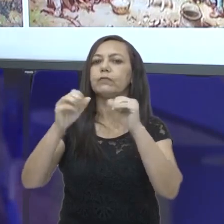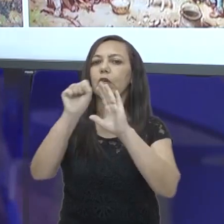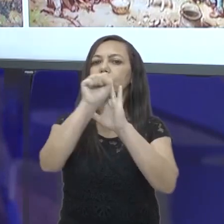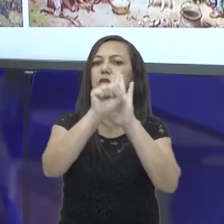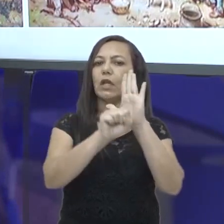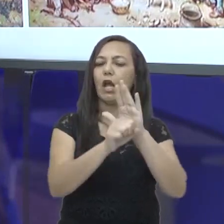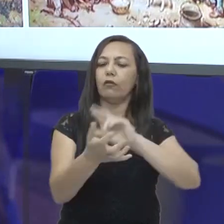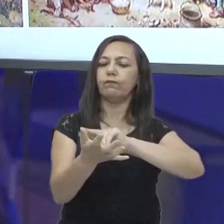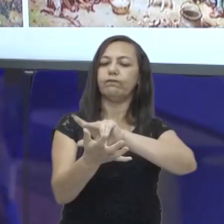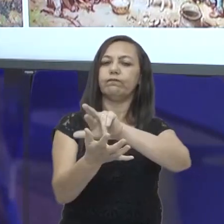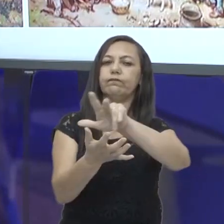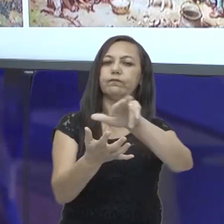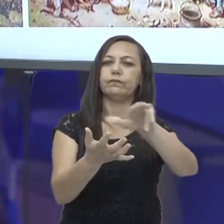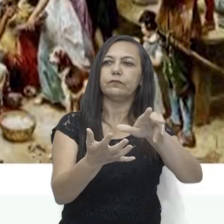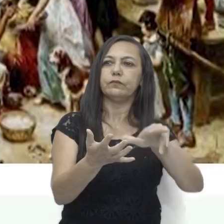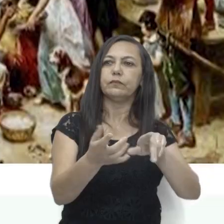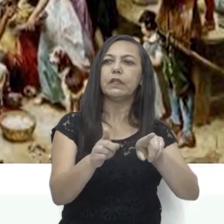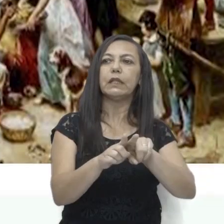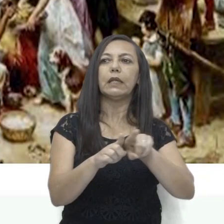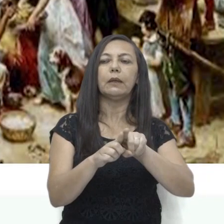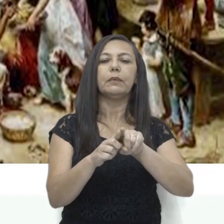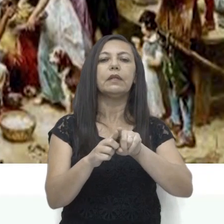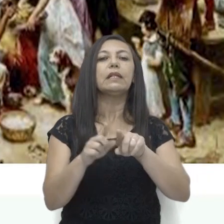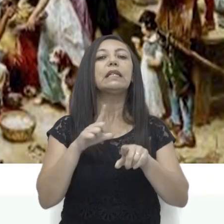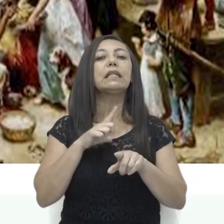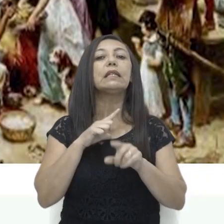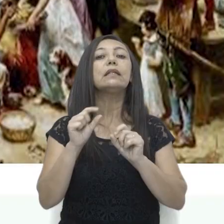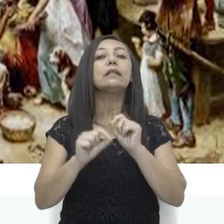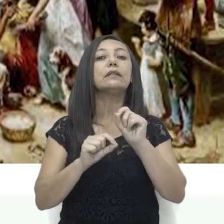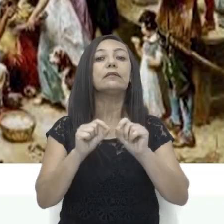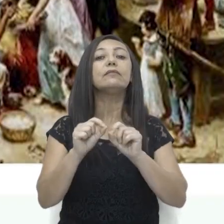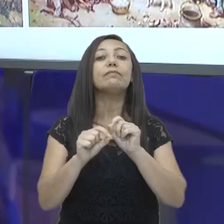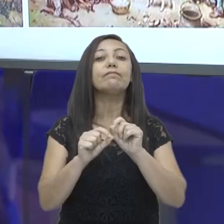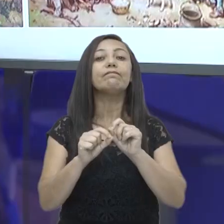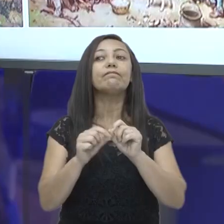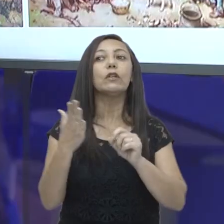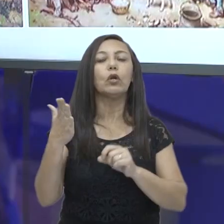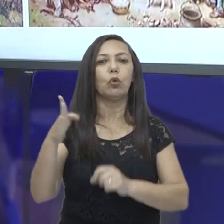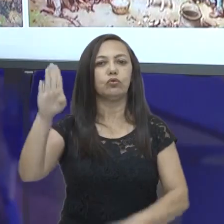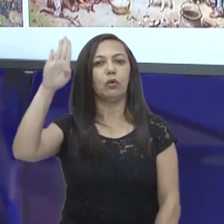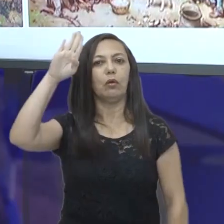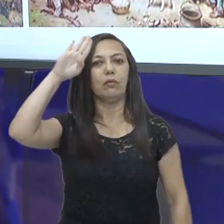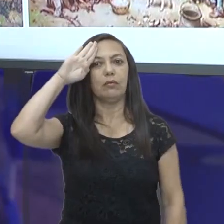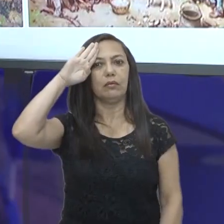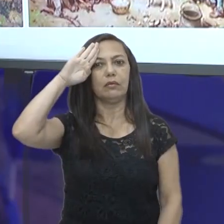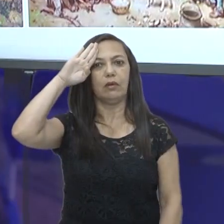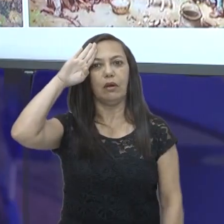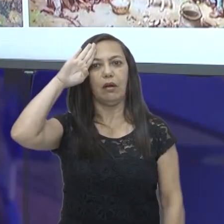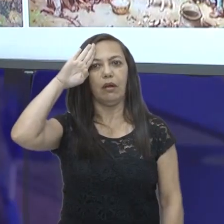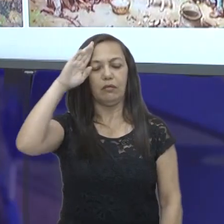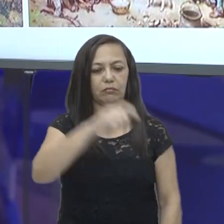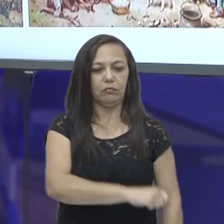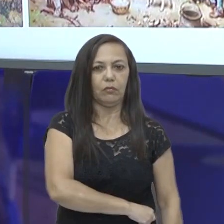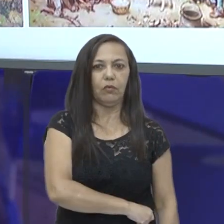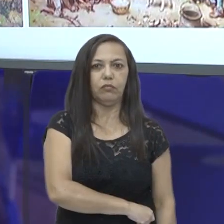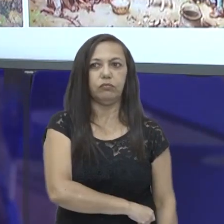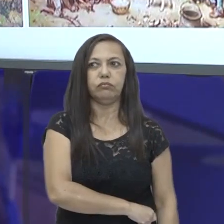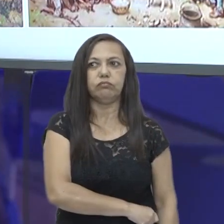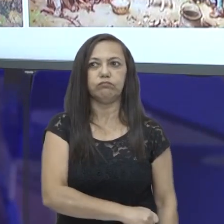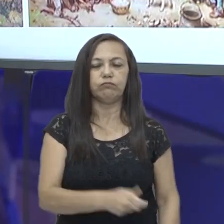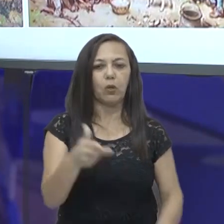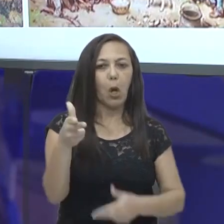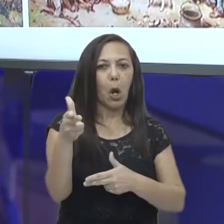séculos. E ao lado dele entra uma figura. Quem é? O soldado, armado agora, com